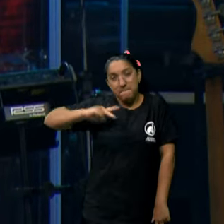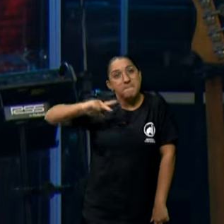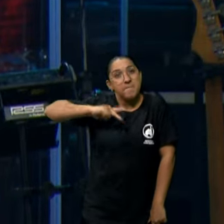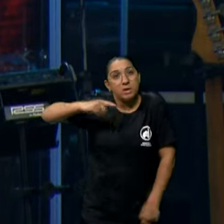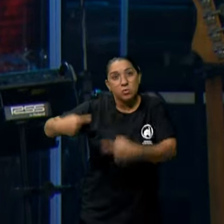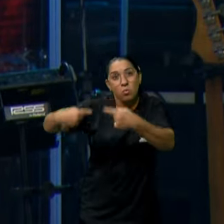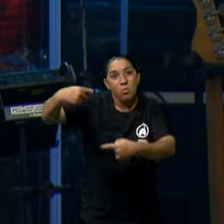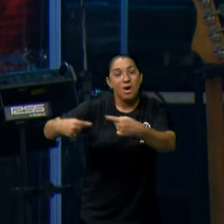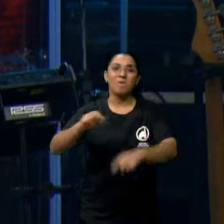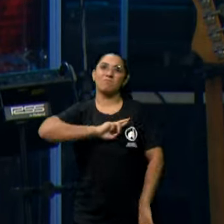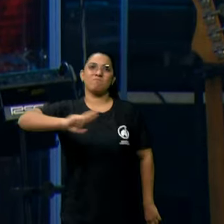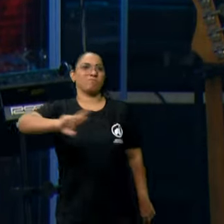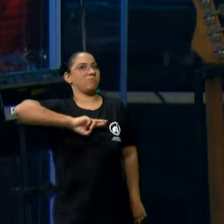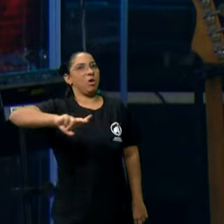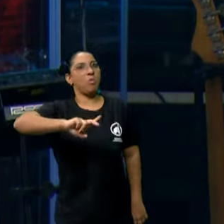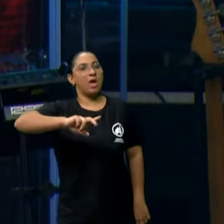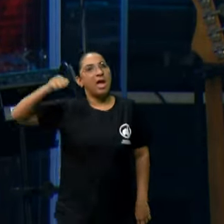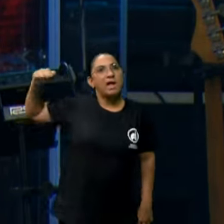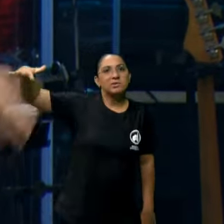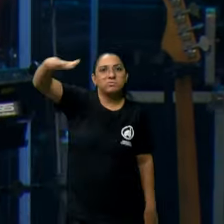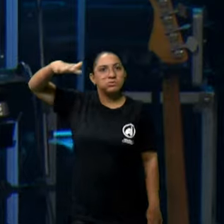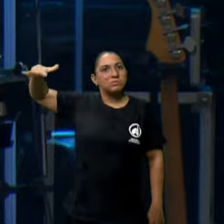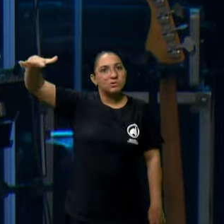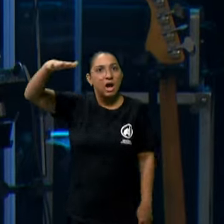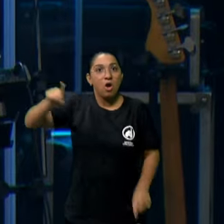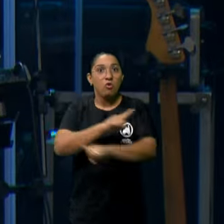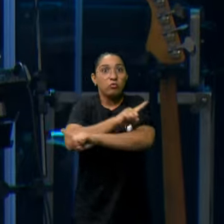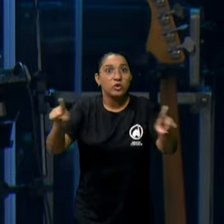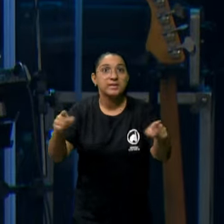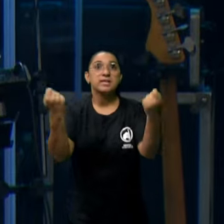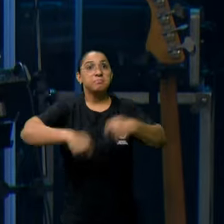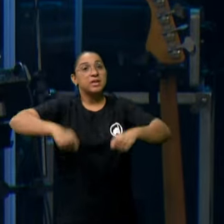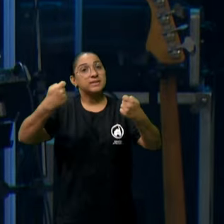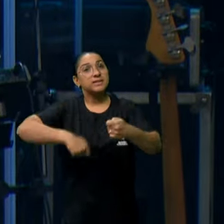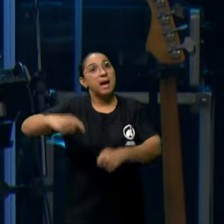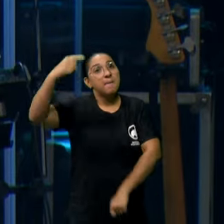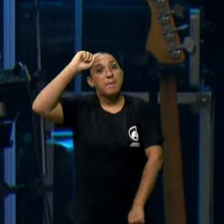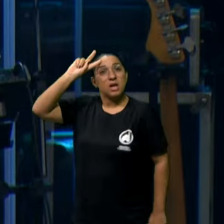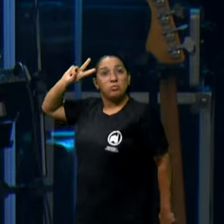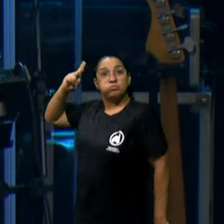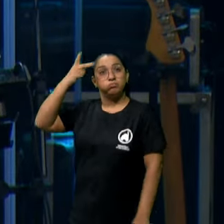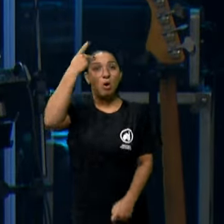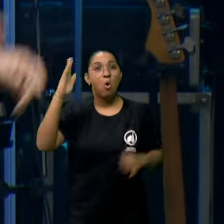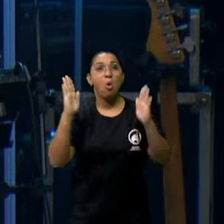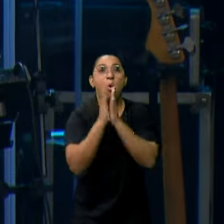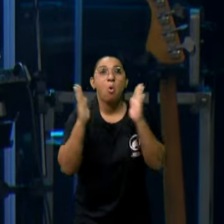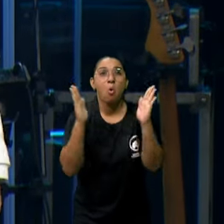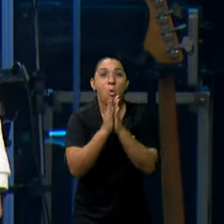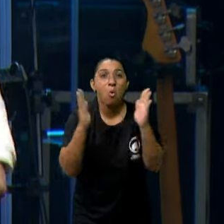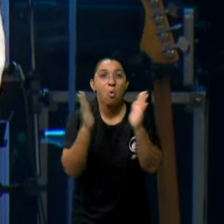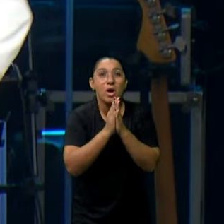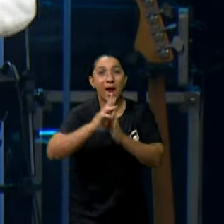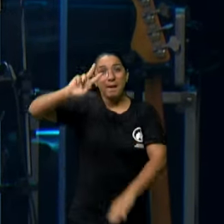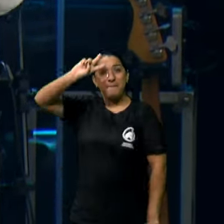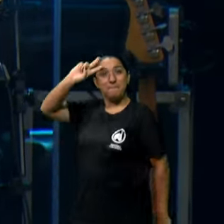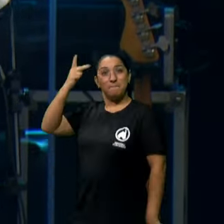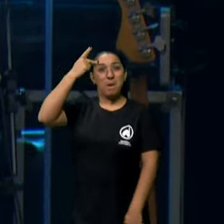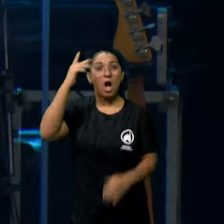Esperança Celestiais e você não teve pelejar nessa batalha você deve orar pela cabeça locais pela cabeça da igreja